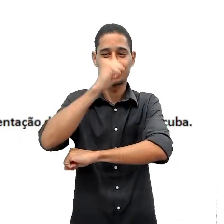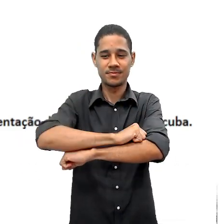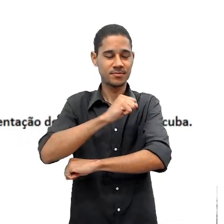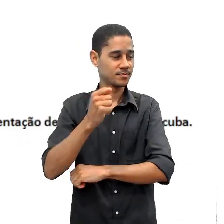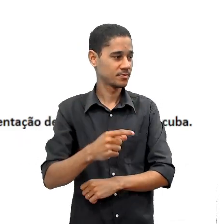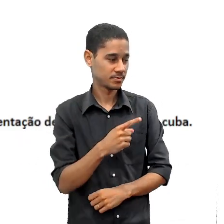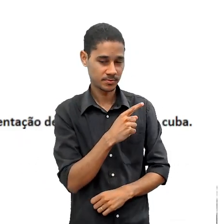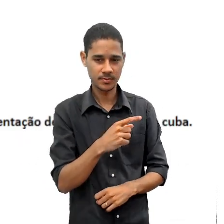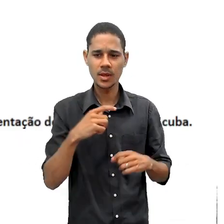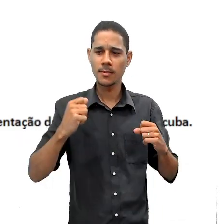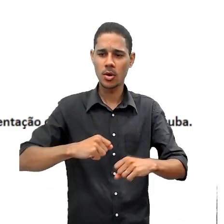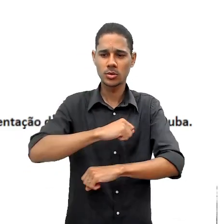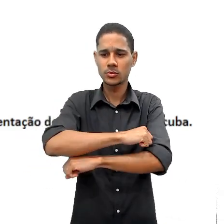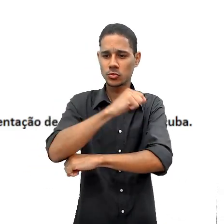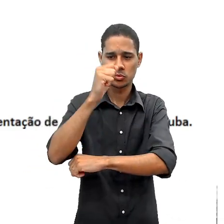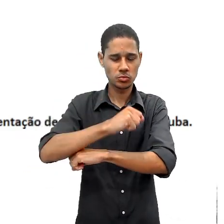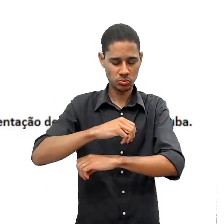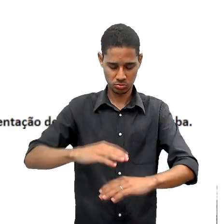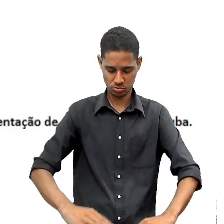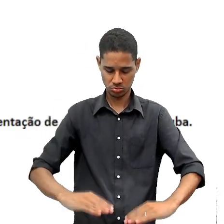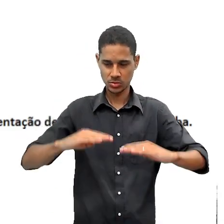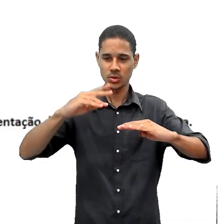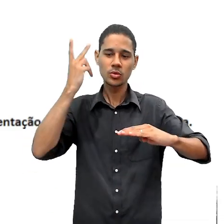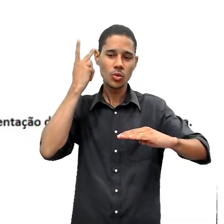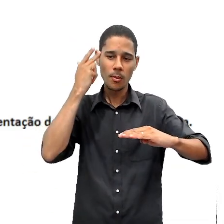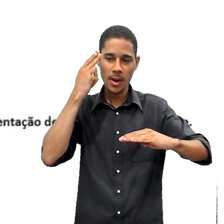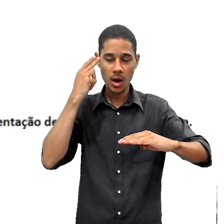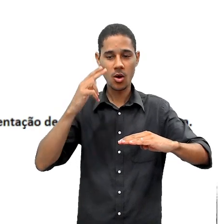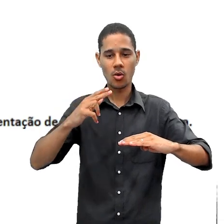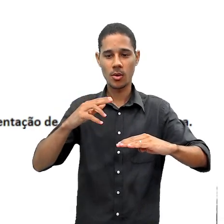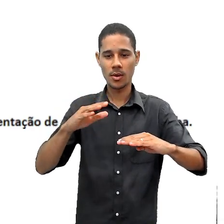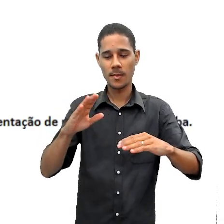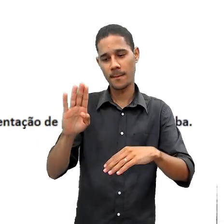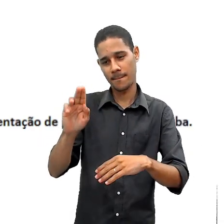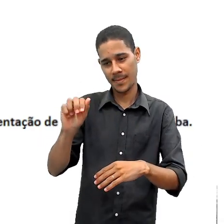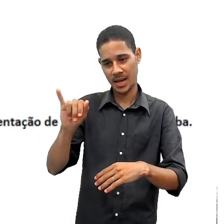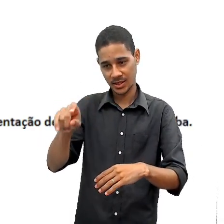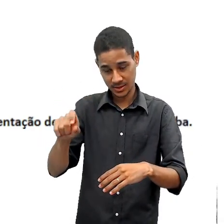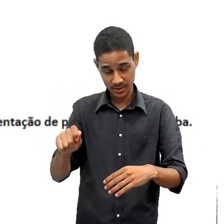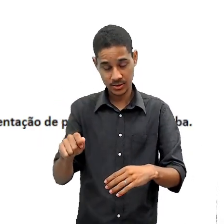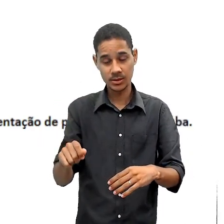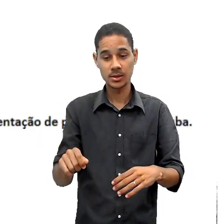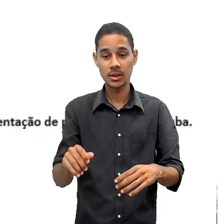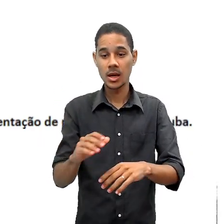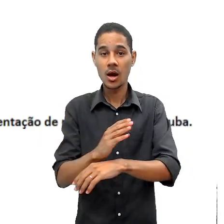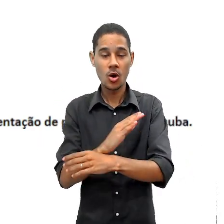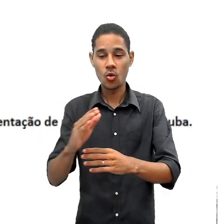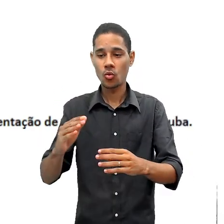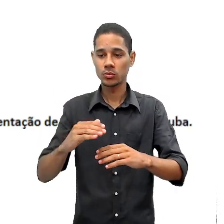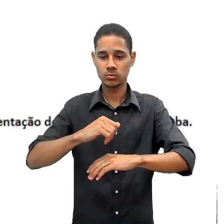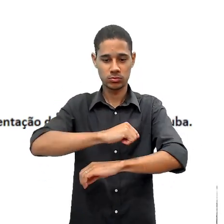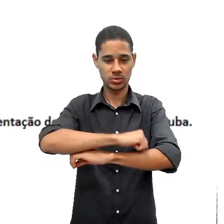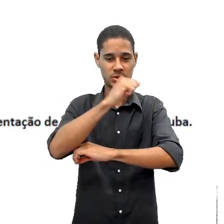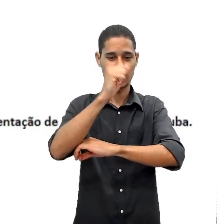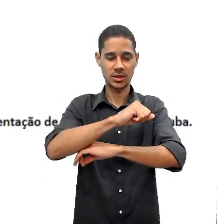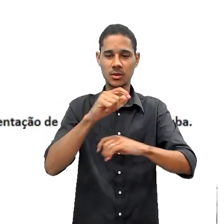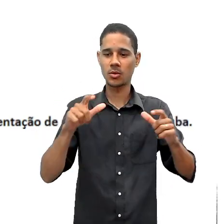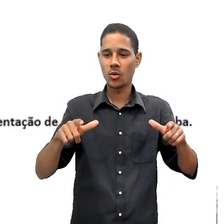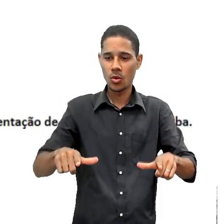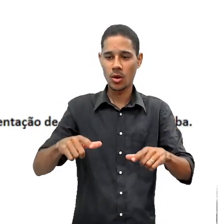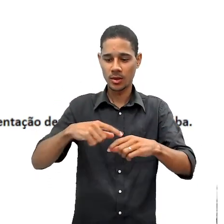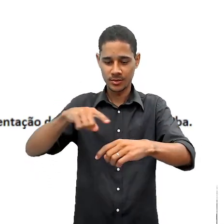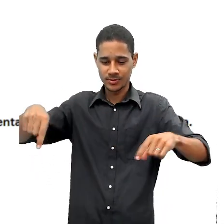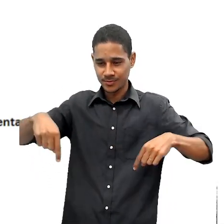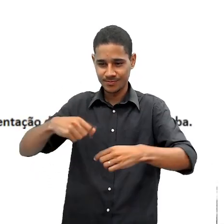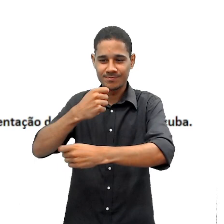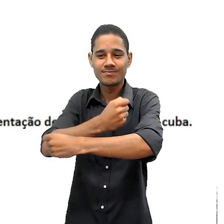de altura normal, janela baixa, e as janelas altas, que a gente comumente coloca em cozinhas e banheiros, né? A gente também precisa fazer a